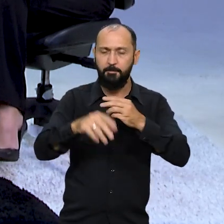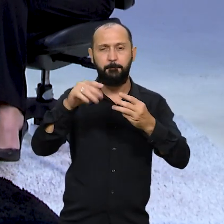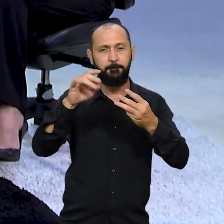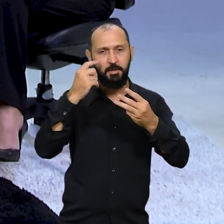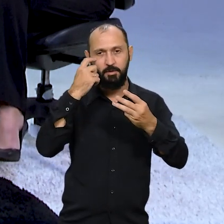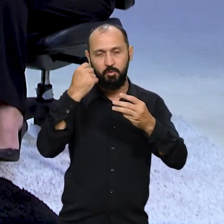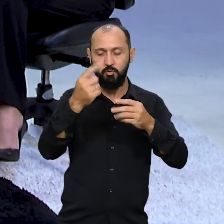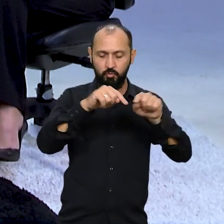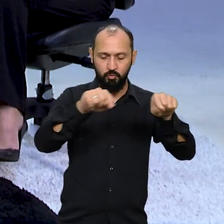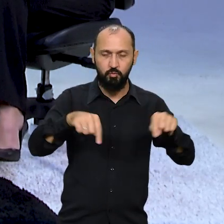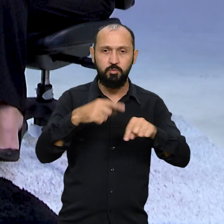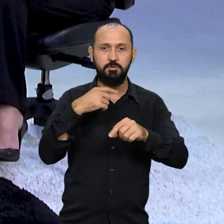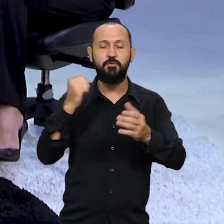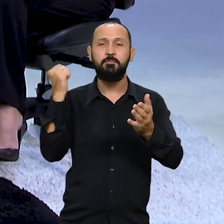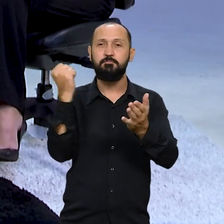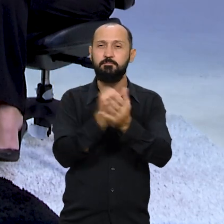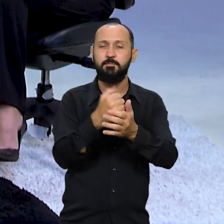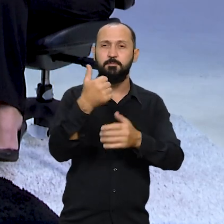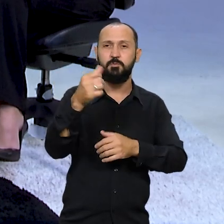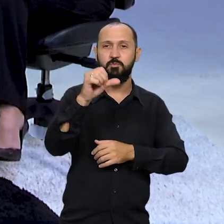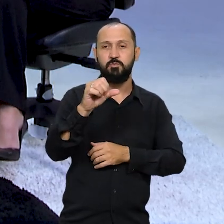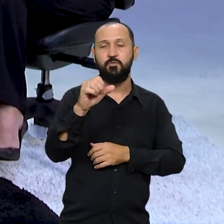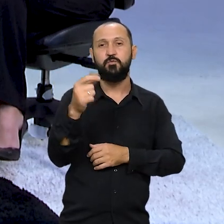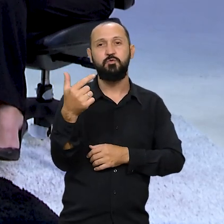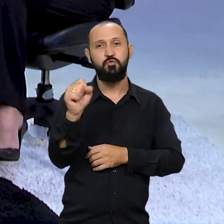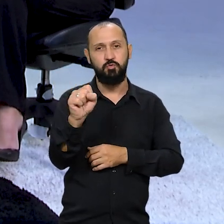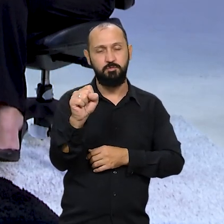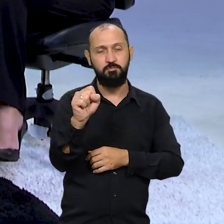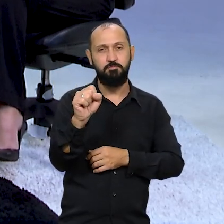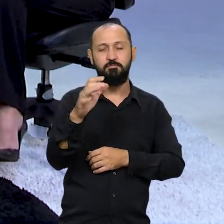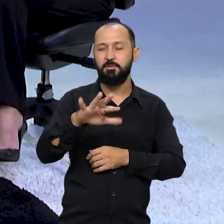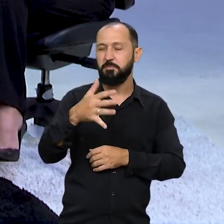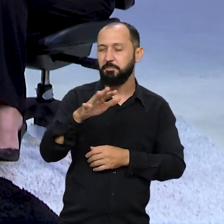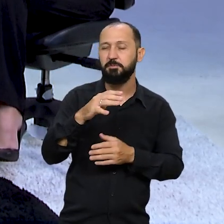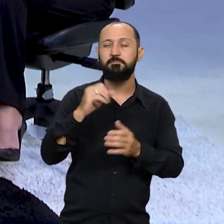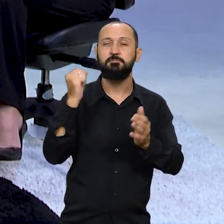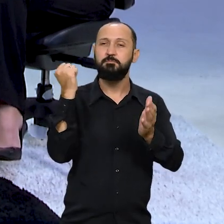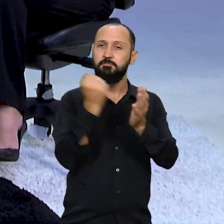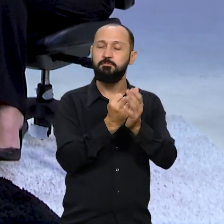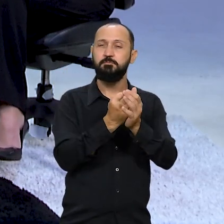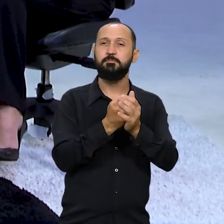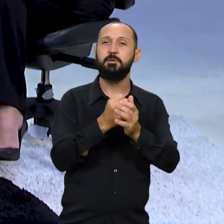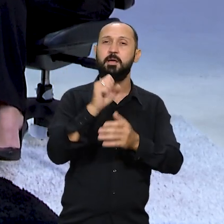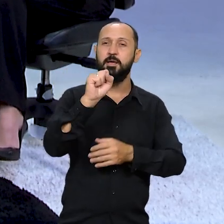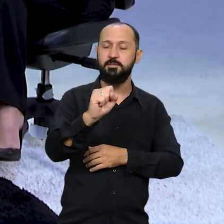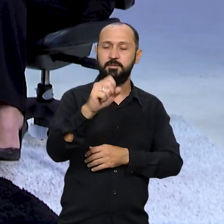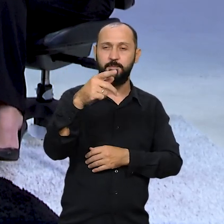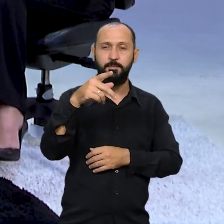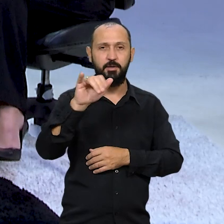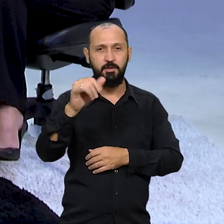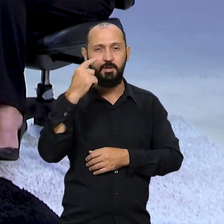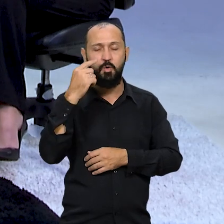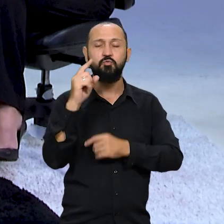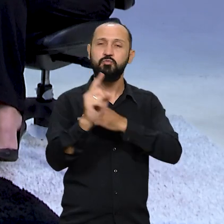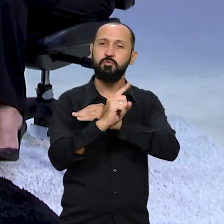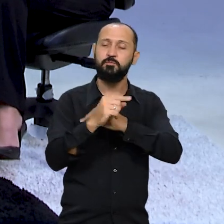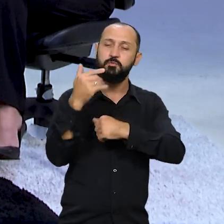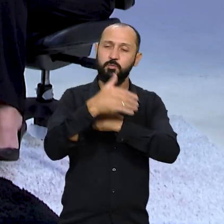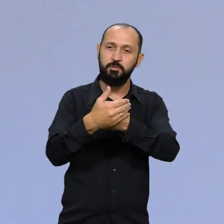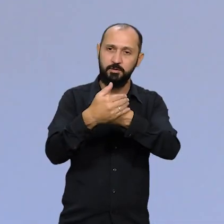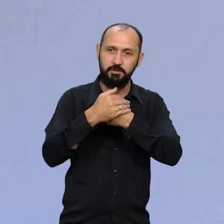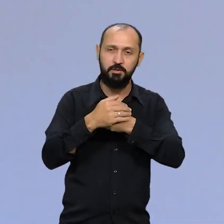mil hectares, os marcos físicos ganharam outras dimensões. Por quê? Porque os marcos eram naturais